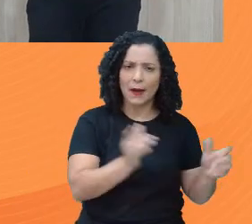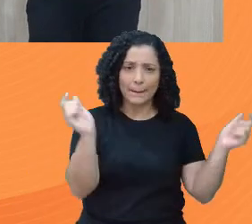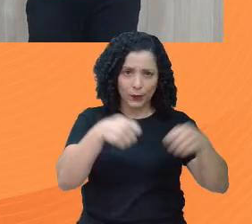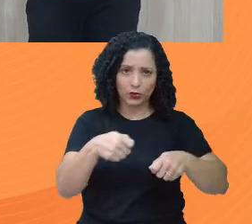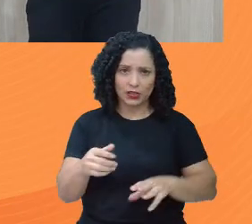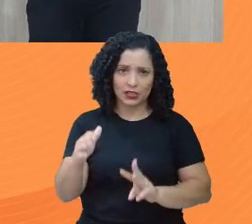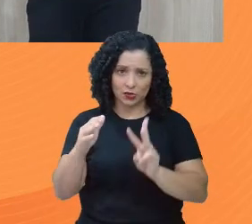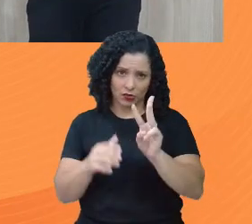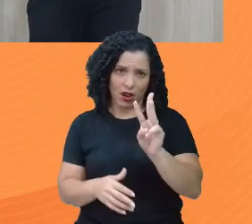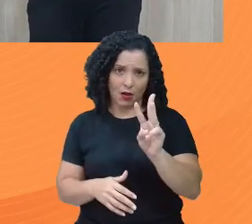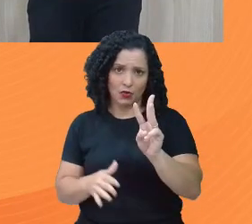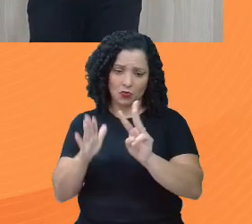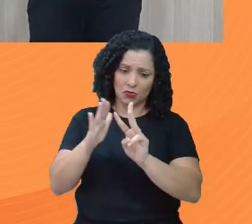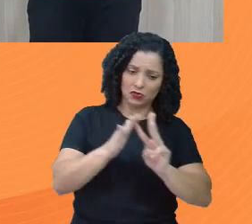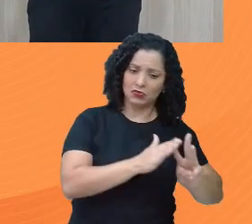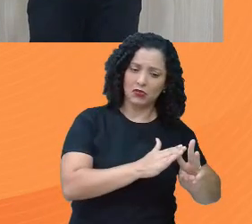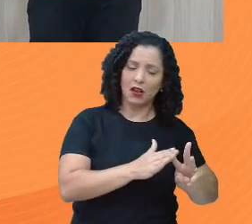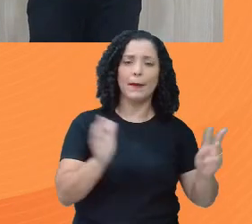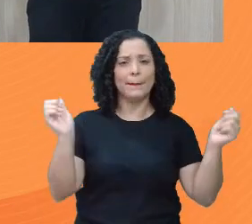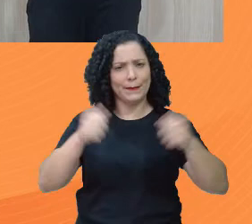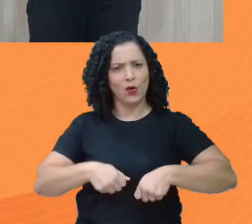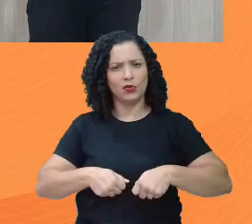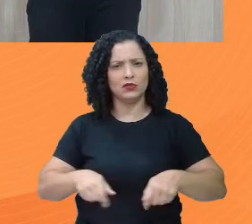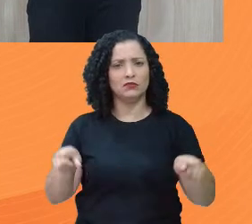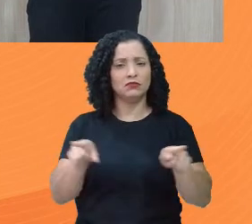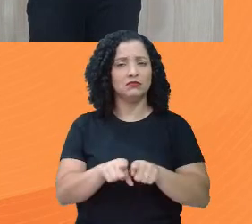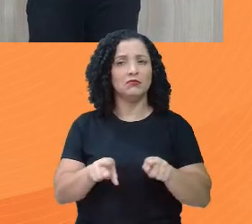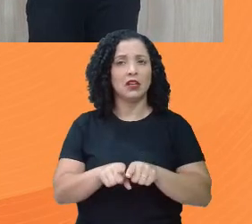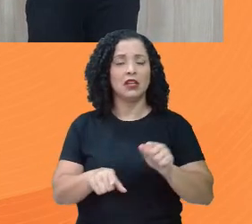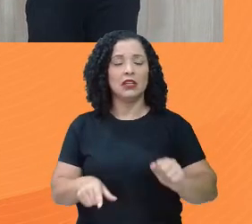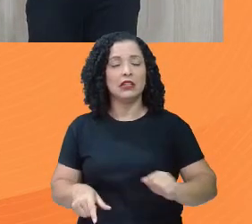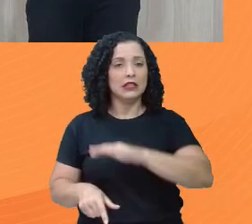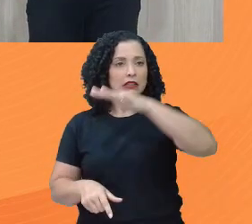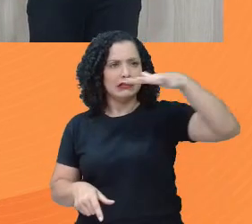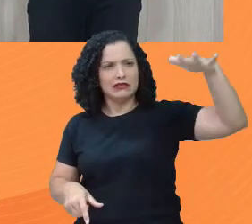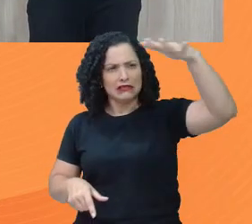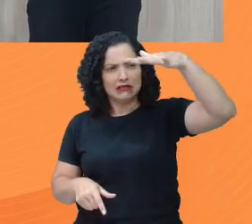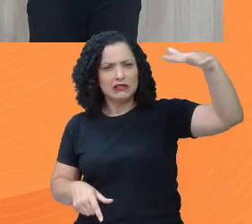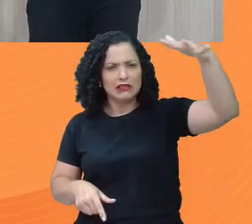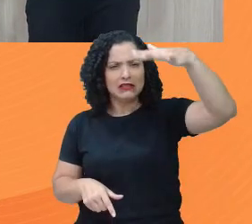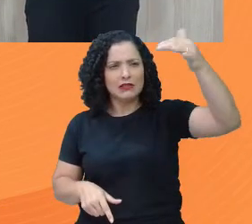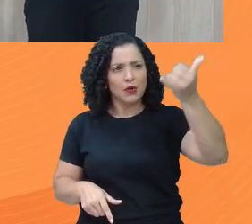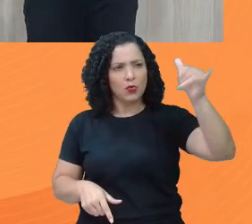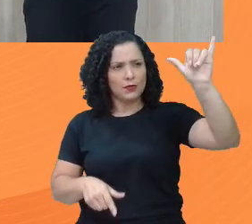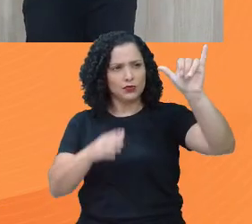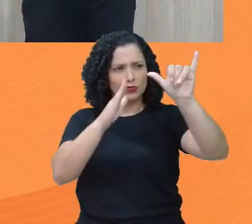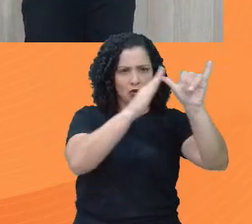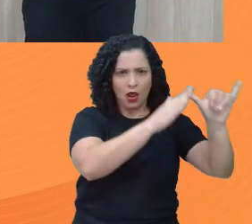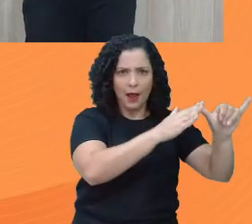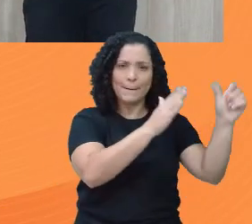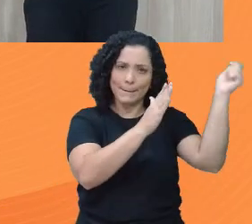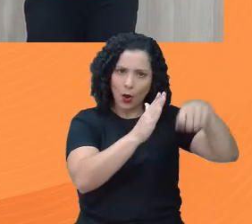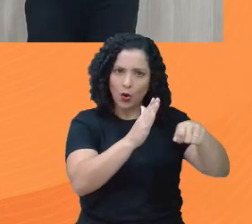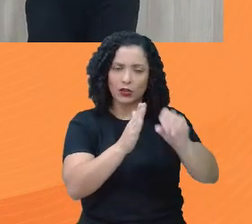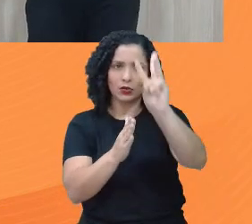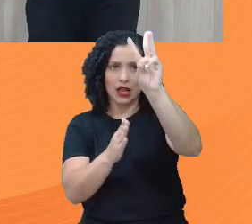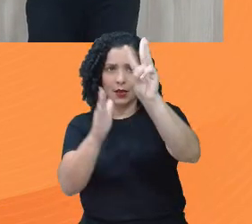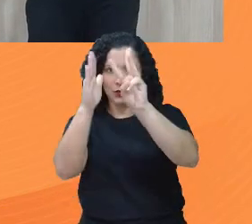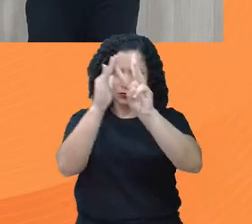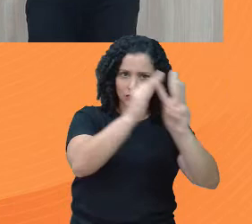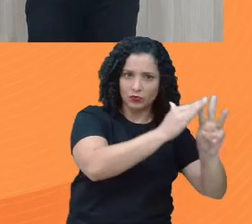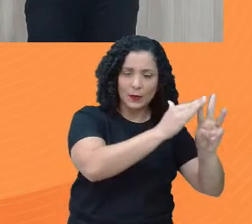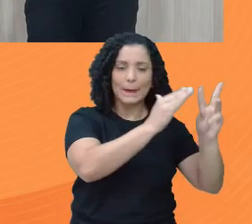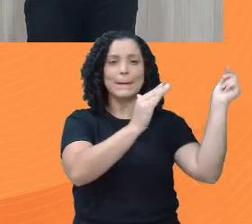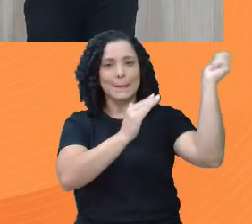baixo para isolar? Pode. Poderia escolher o y da equação de cima para isolar? Pode. Poderia escolher o w da equação de cima para poder